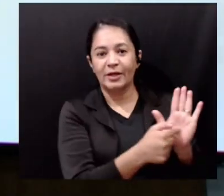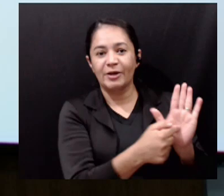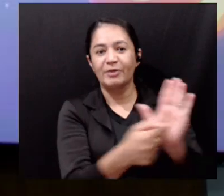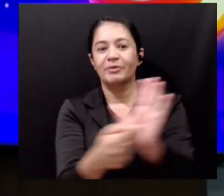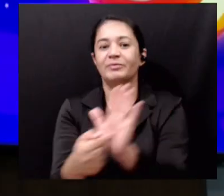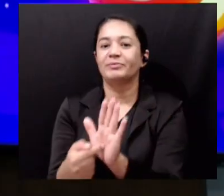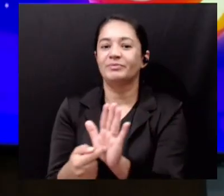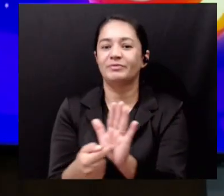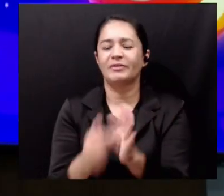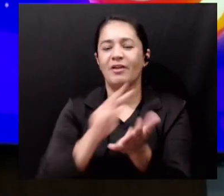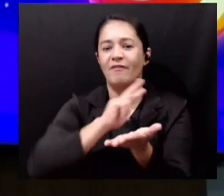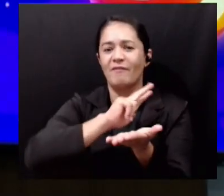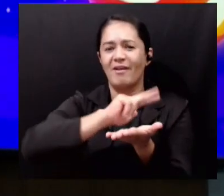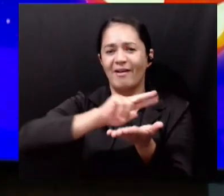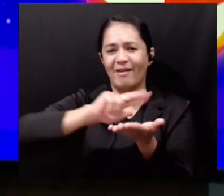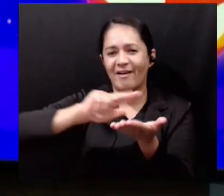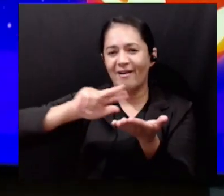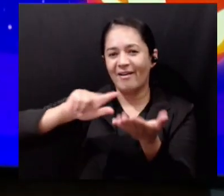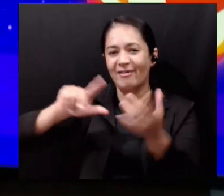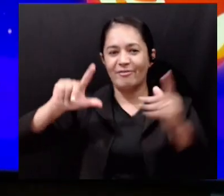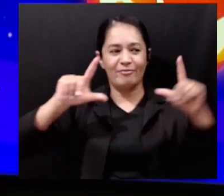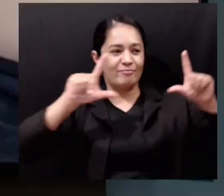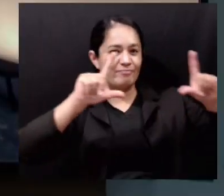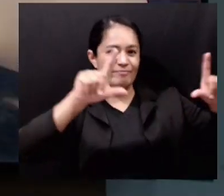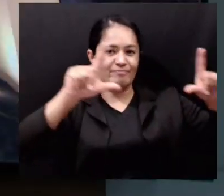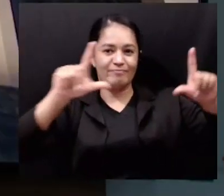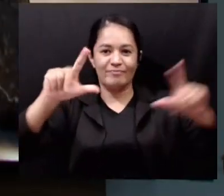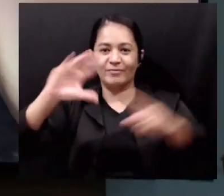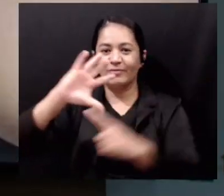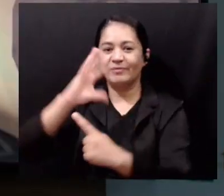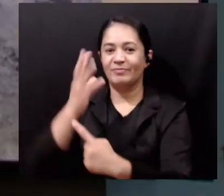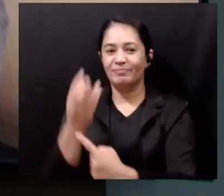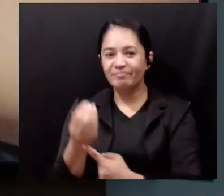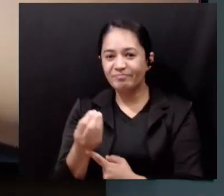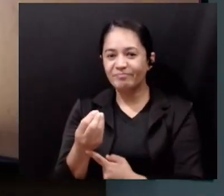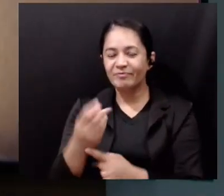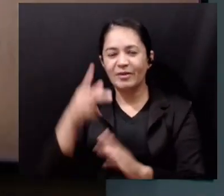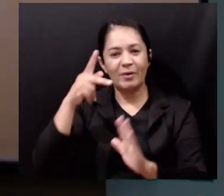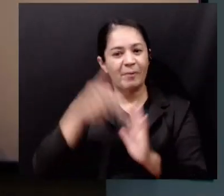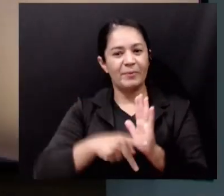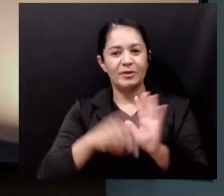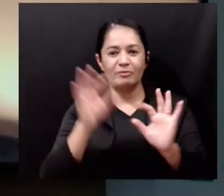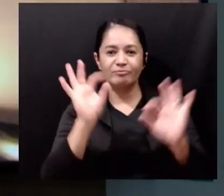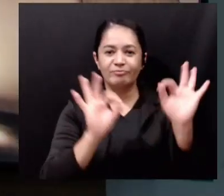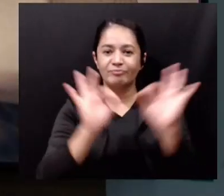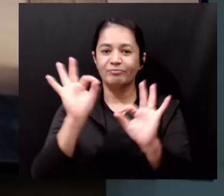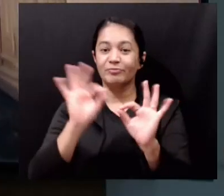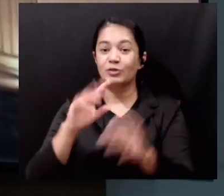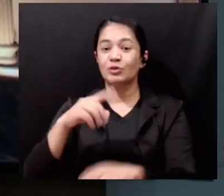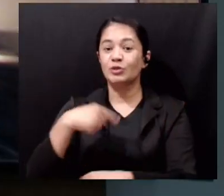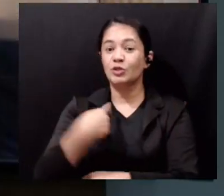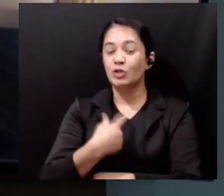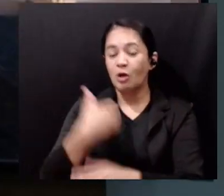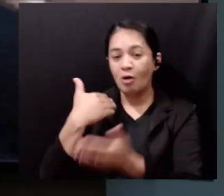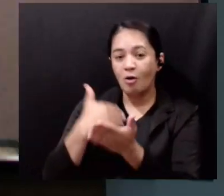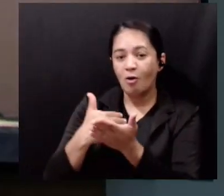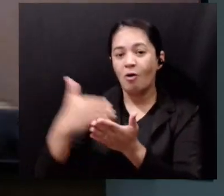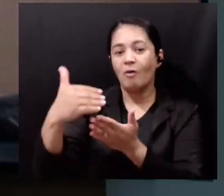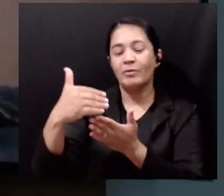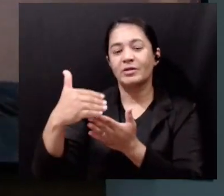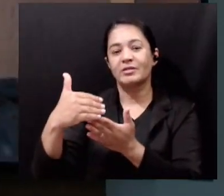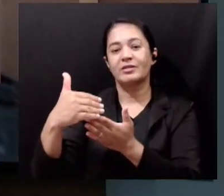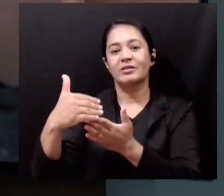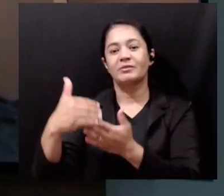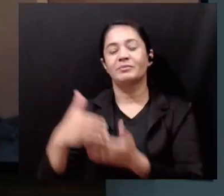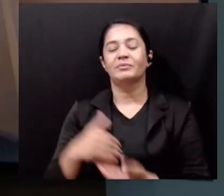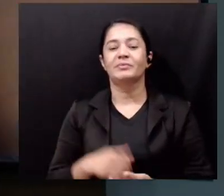de quadros e tudo mais, essa arte, e o museu também foi um projeto arquitetônico nosso, a gente que fez ele do zero, todo em 3D legal, também, cara.